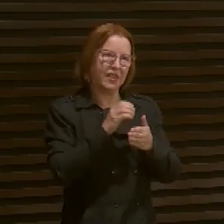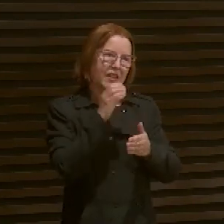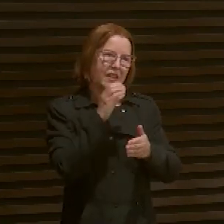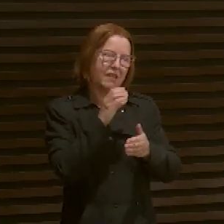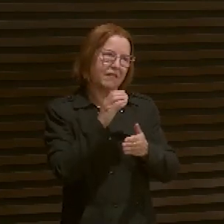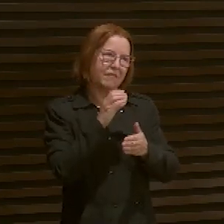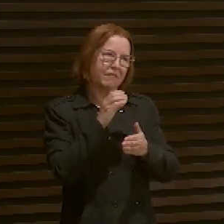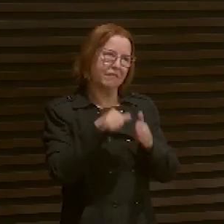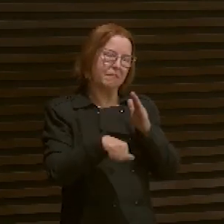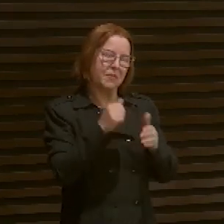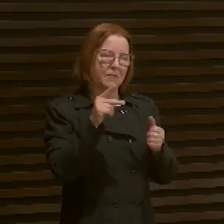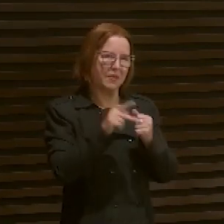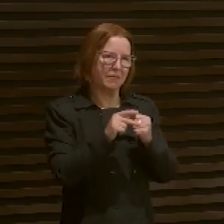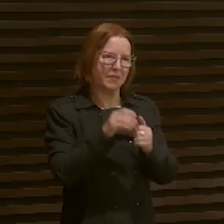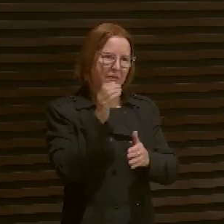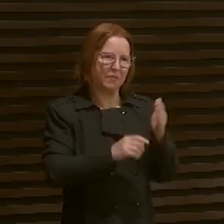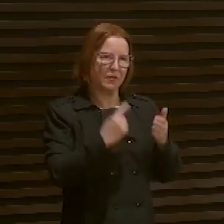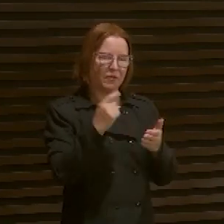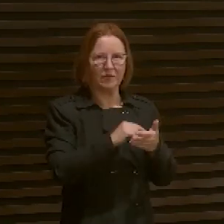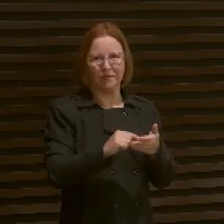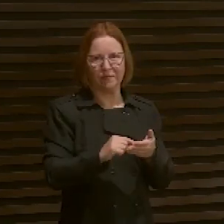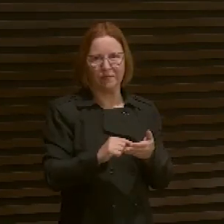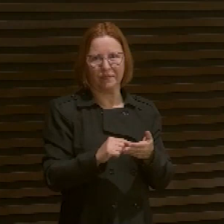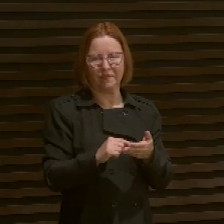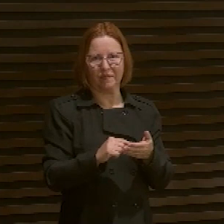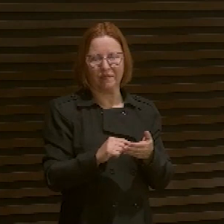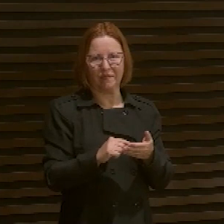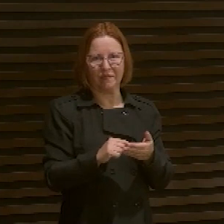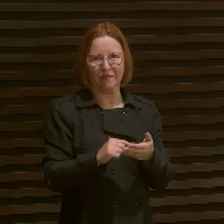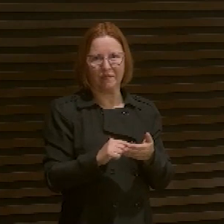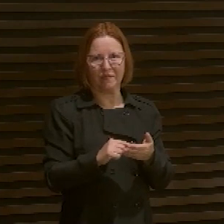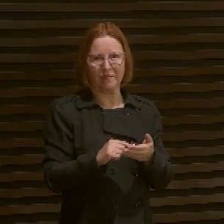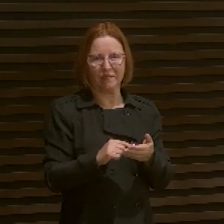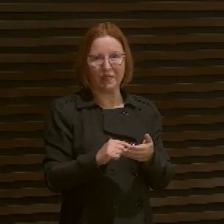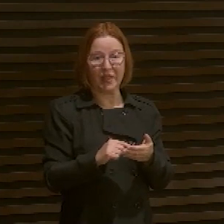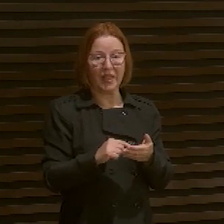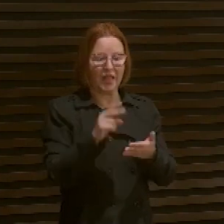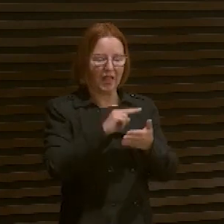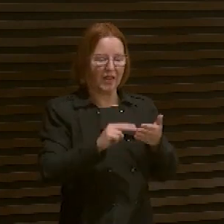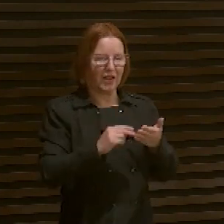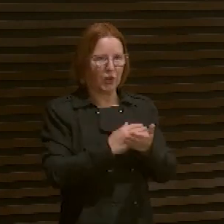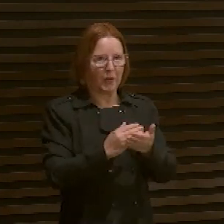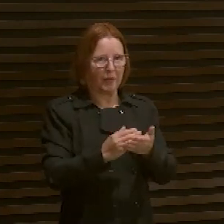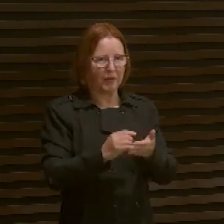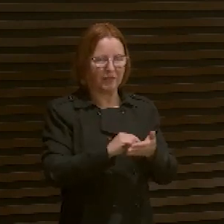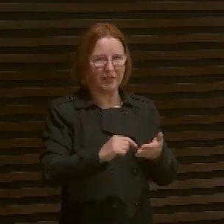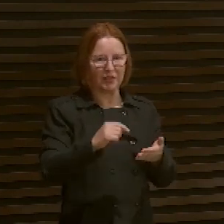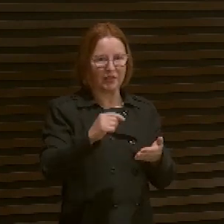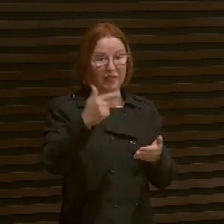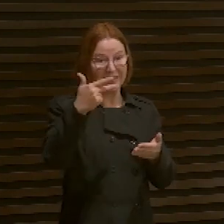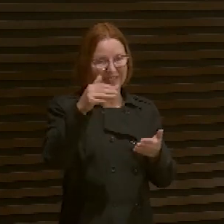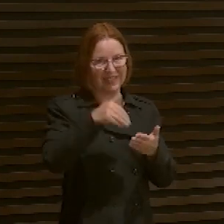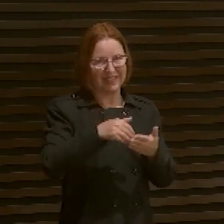de Pedro 1. Eu ia ler o 6 e o 7 só, mas eu vou ler a partir do 3 até o 9. É